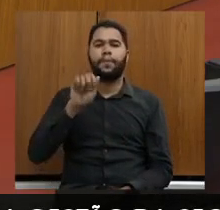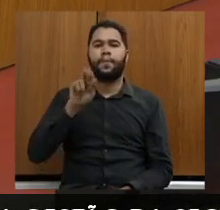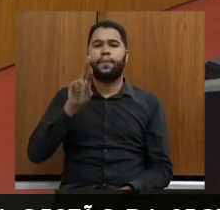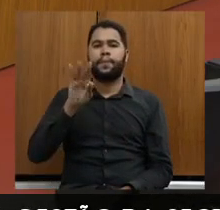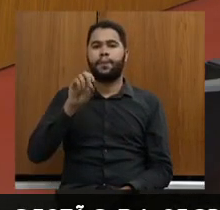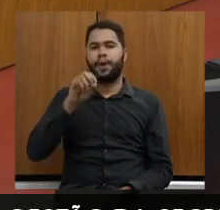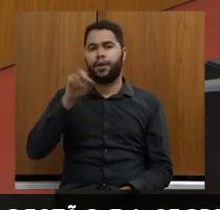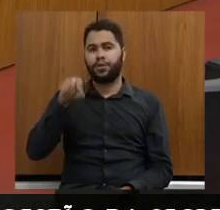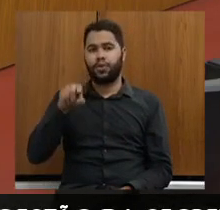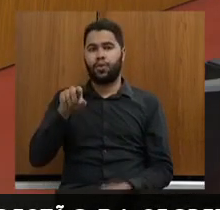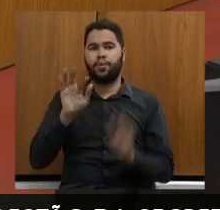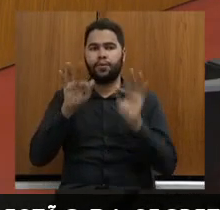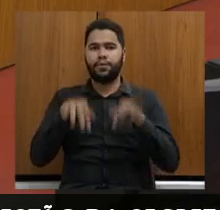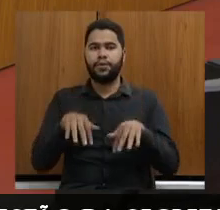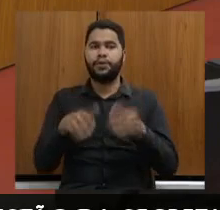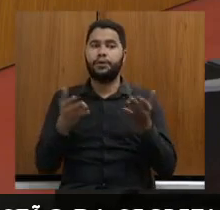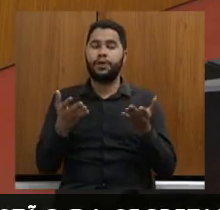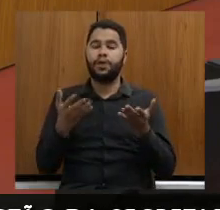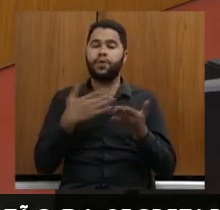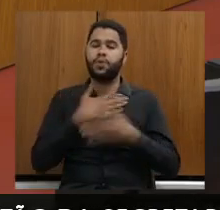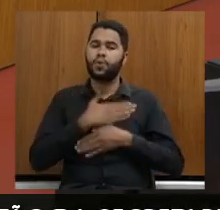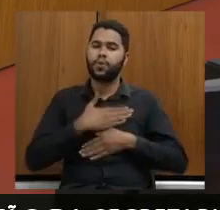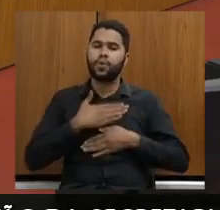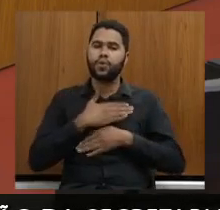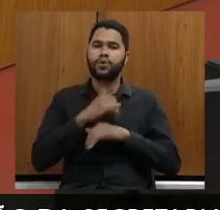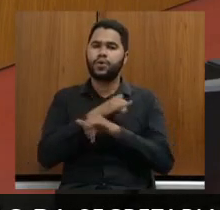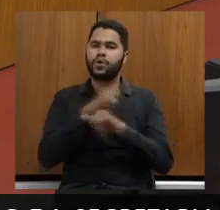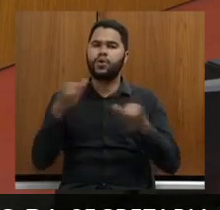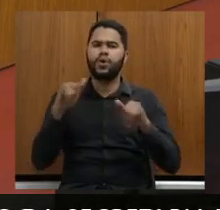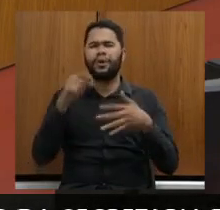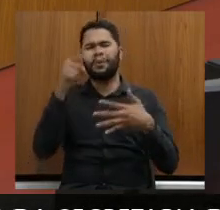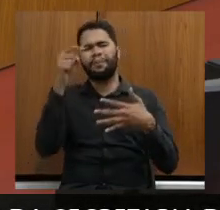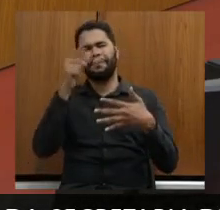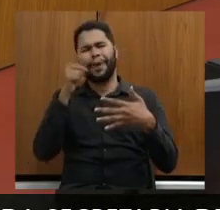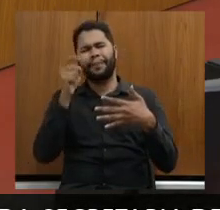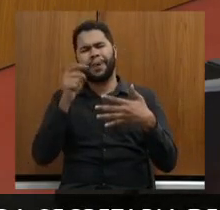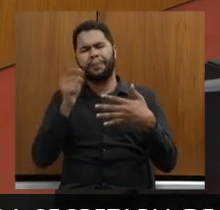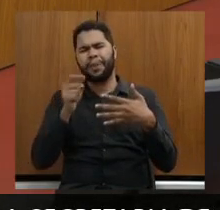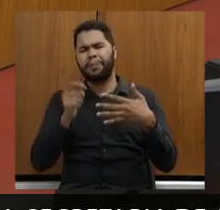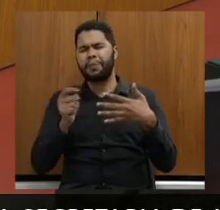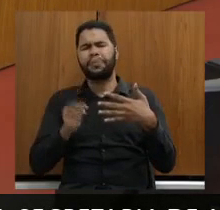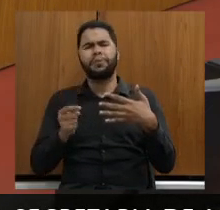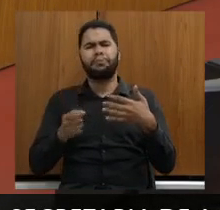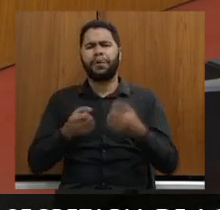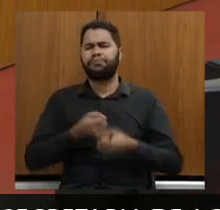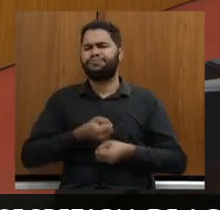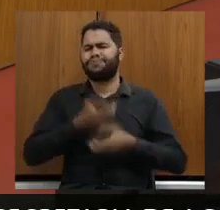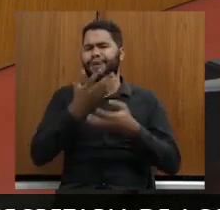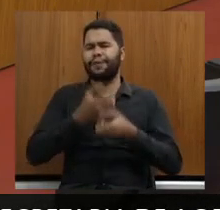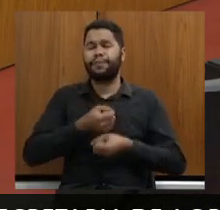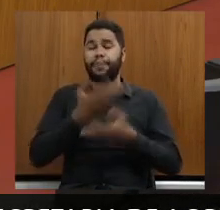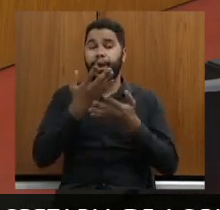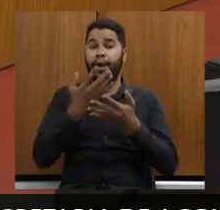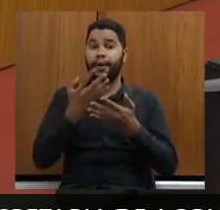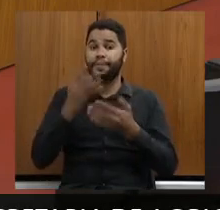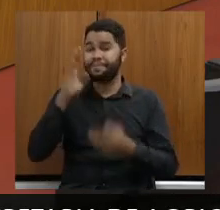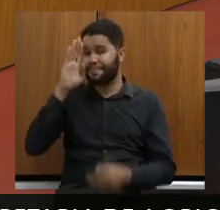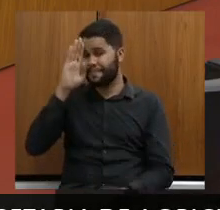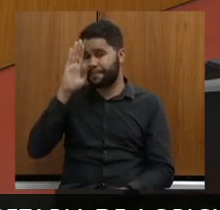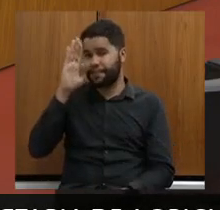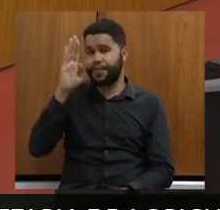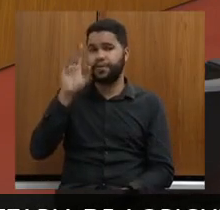eu gostaria de dizer que e foi dito aqui em números número as coisas e uma das principais